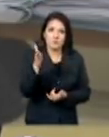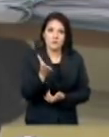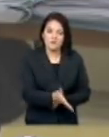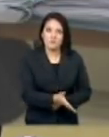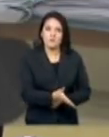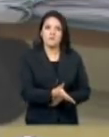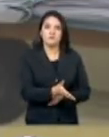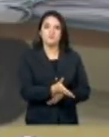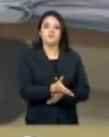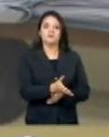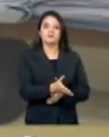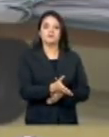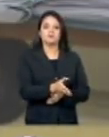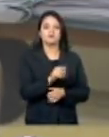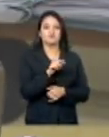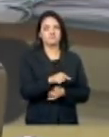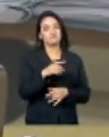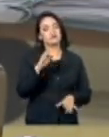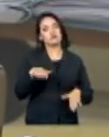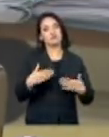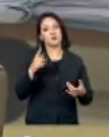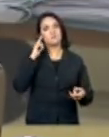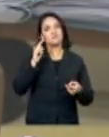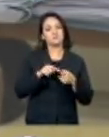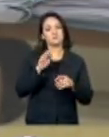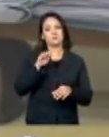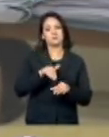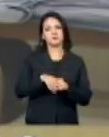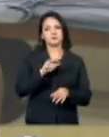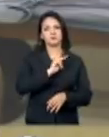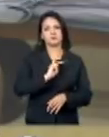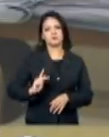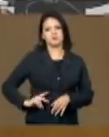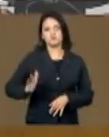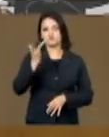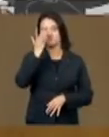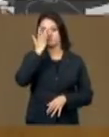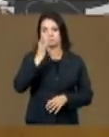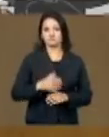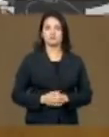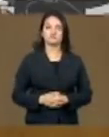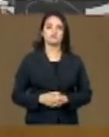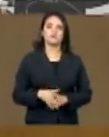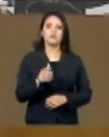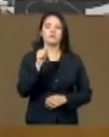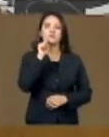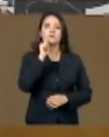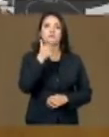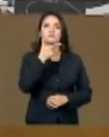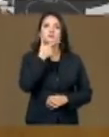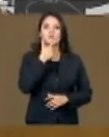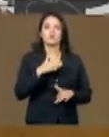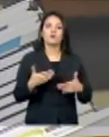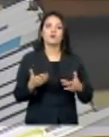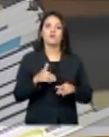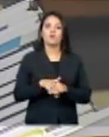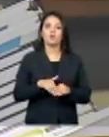acompanhou a seleção como o voto do ministro marco aurélio o presidente